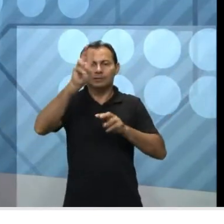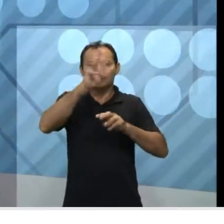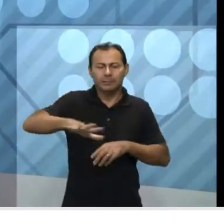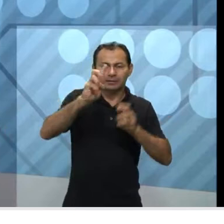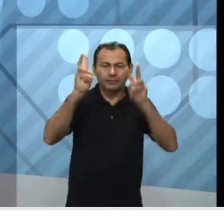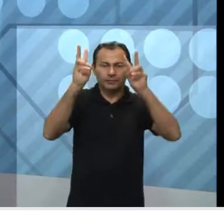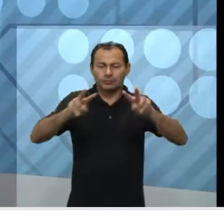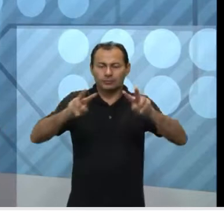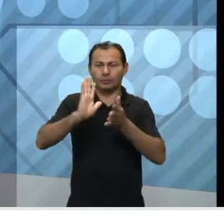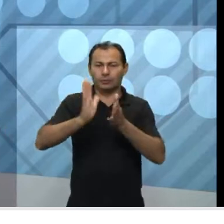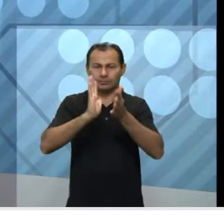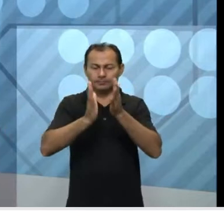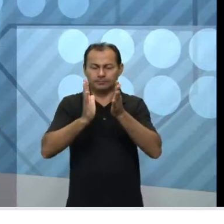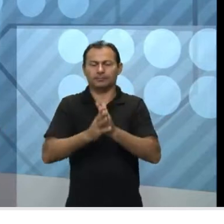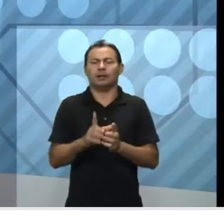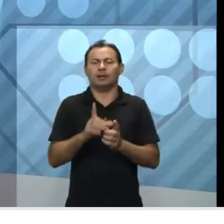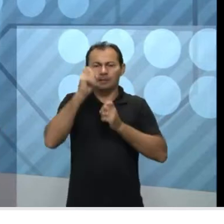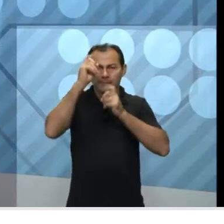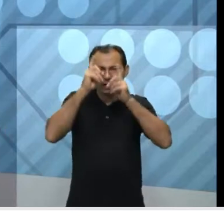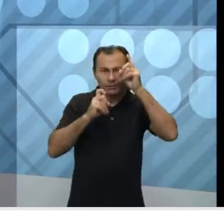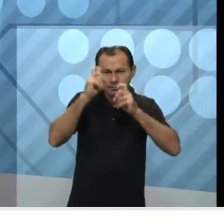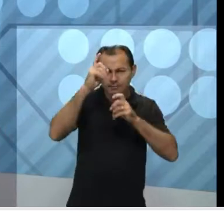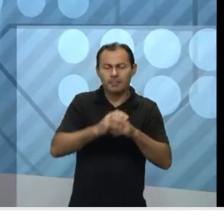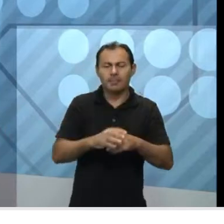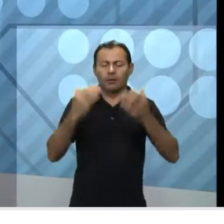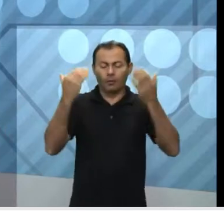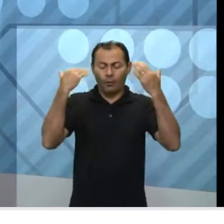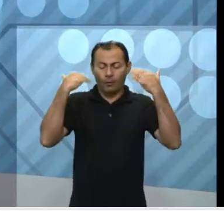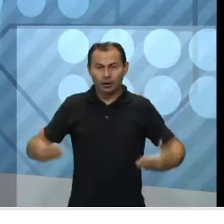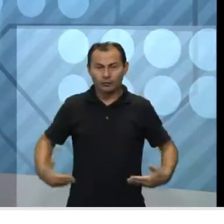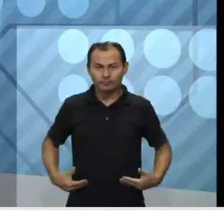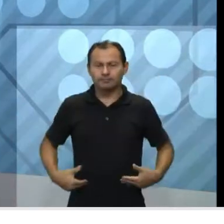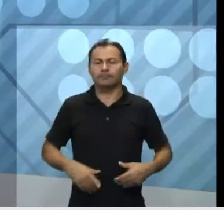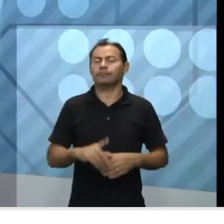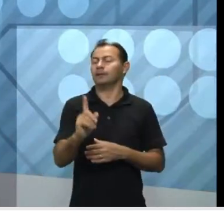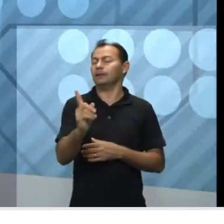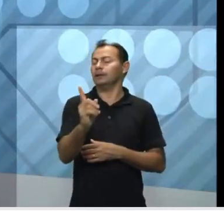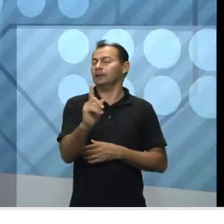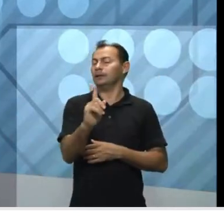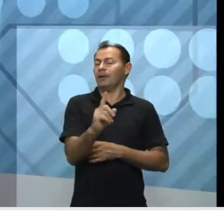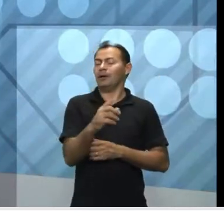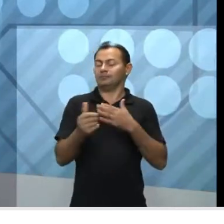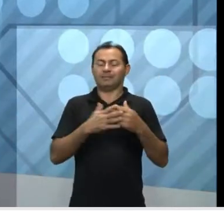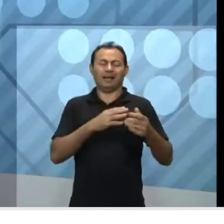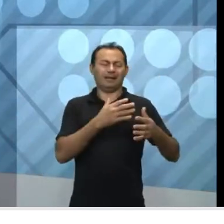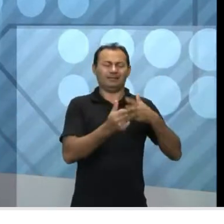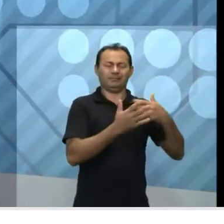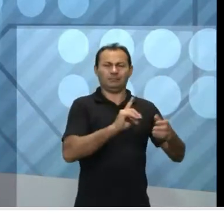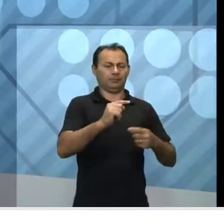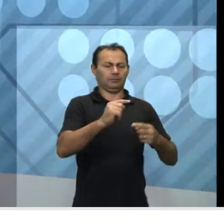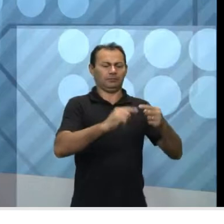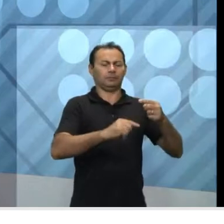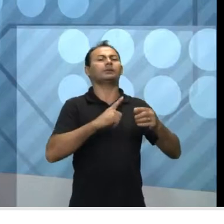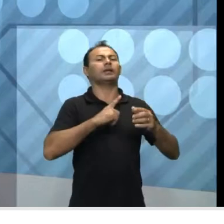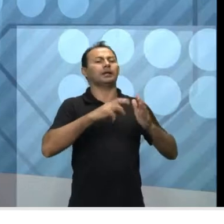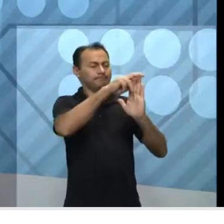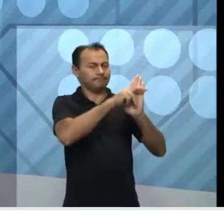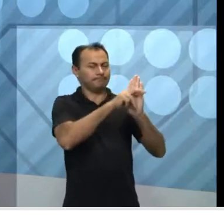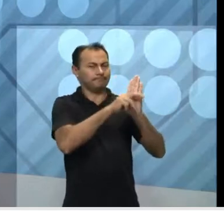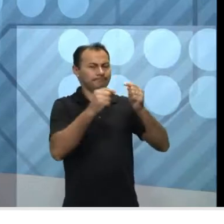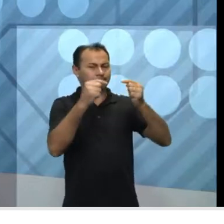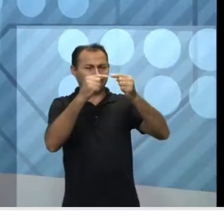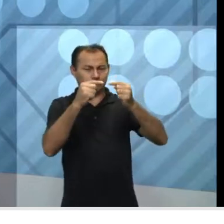utiliza expressões faciais, corporais, e isso não é aleatório, tá? Existem regras para tudo isso que o intérprete